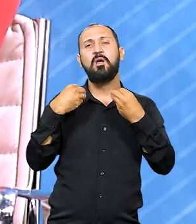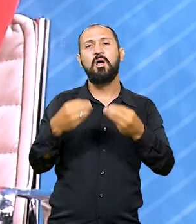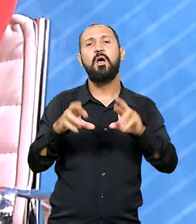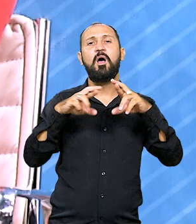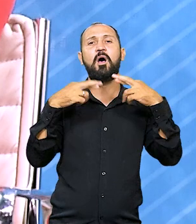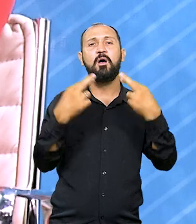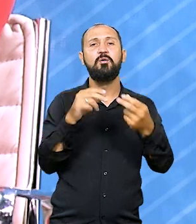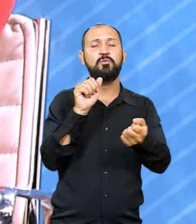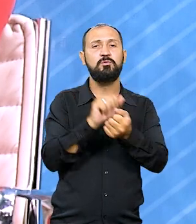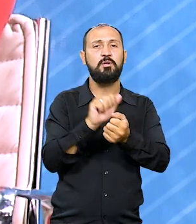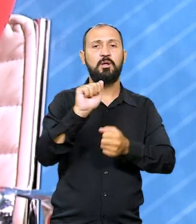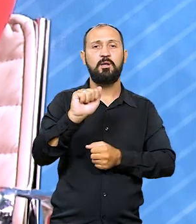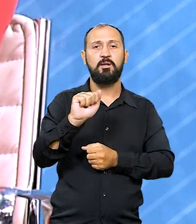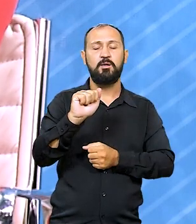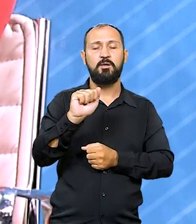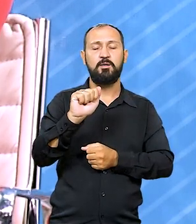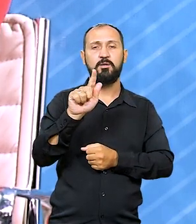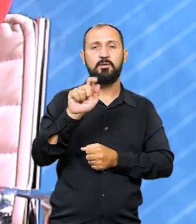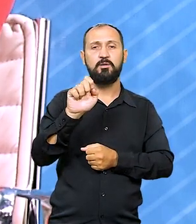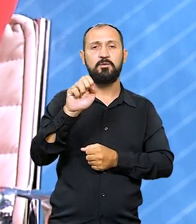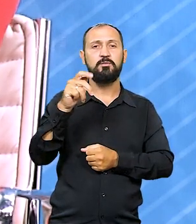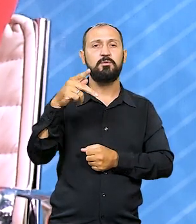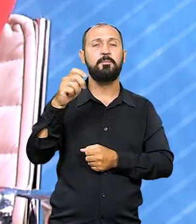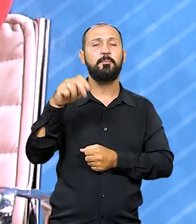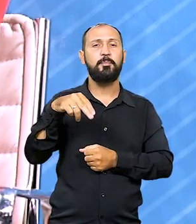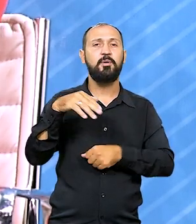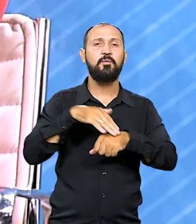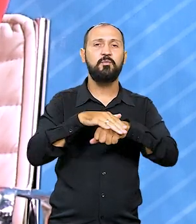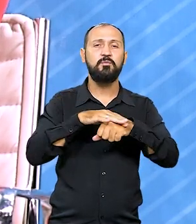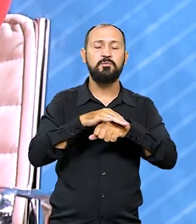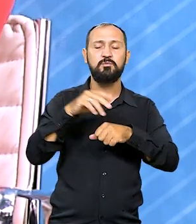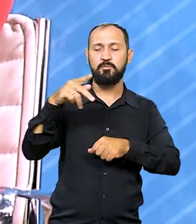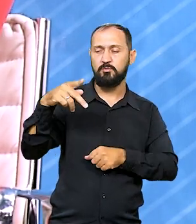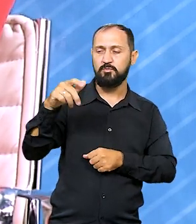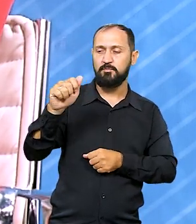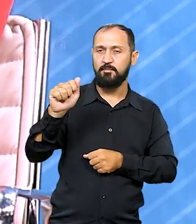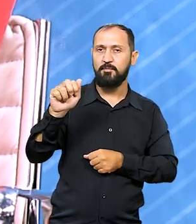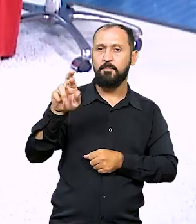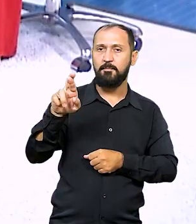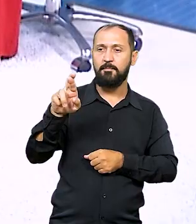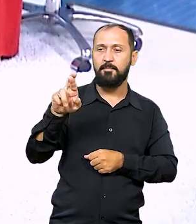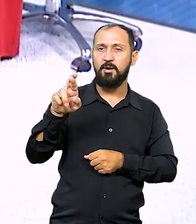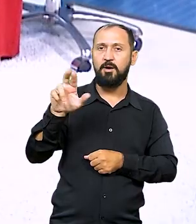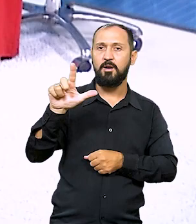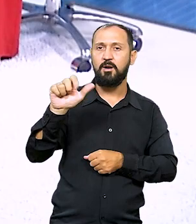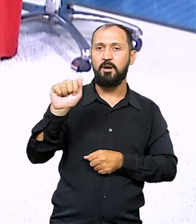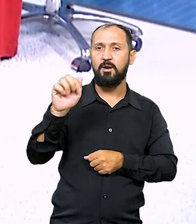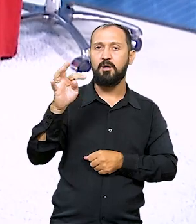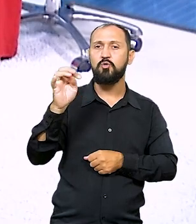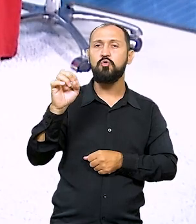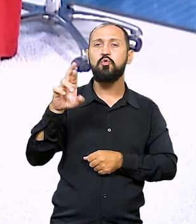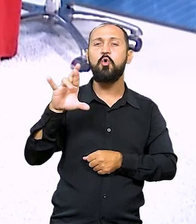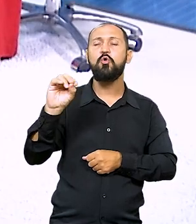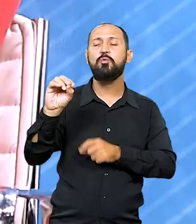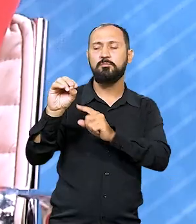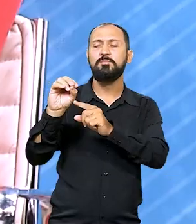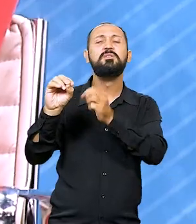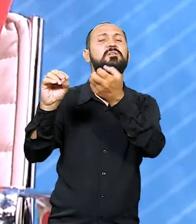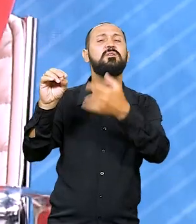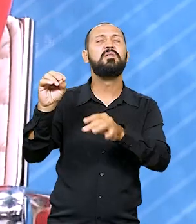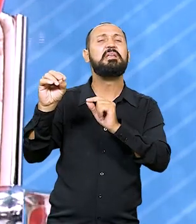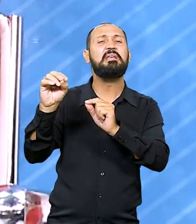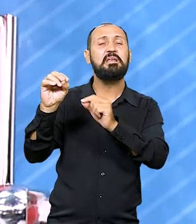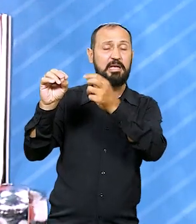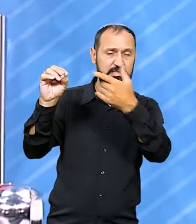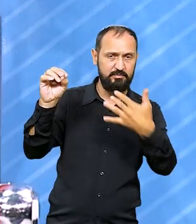vocês já estiveram em reunião com a AGPEM para falar sobre os parlatórios, Sim. Primeiro, eu queria que o senhor explicasse o